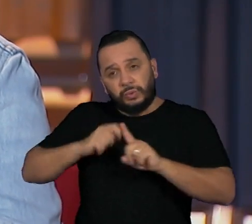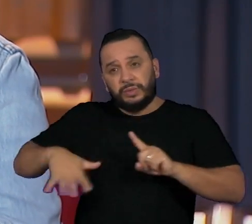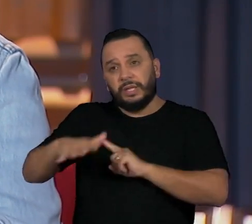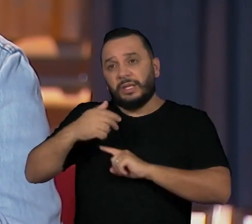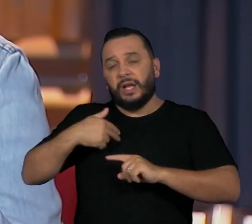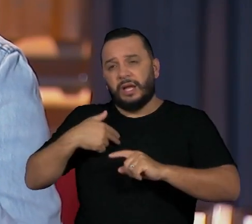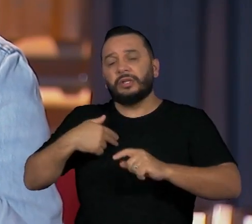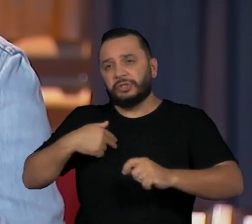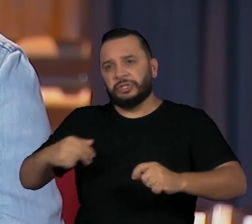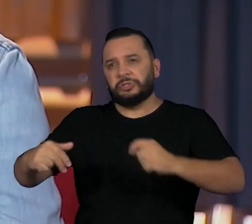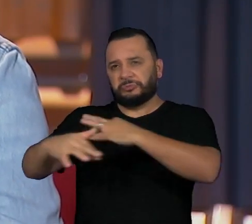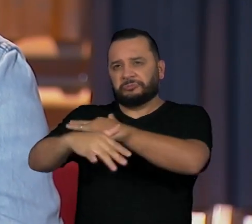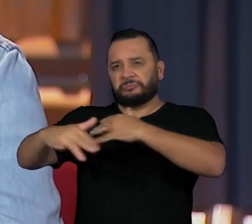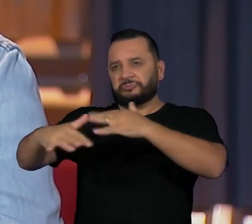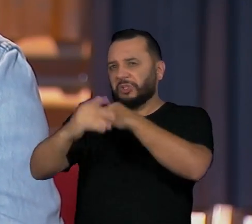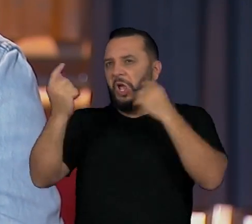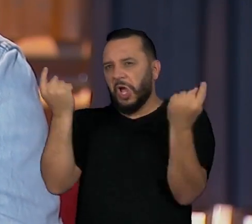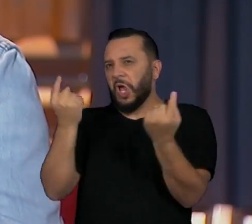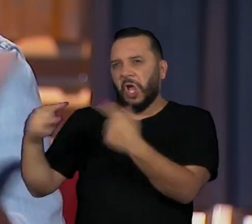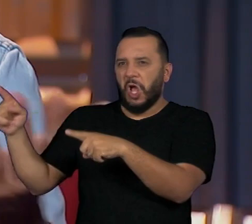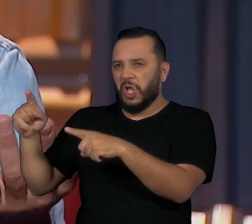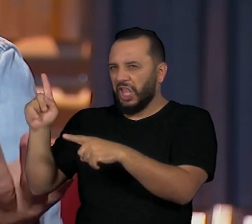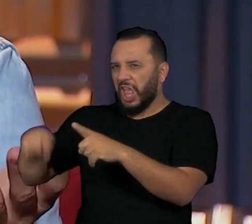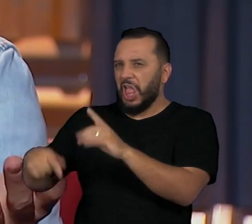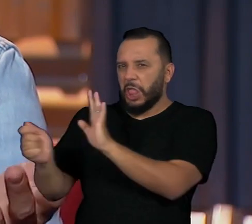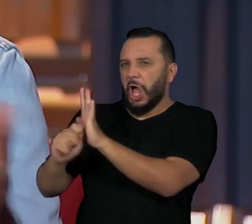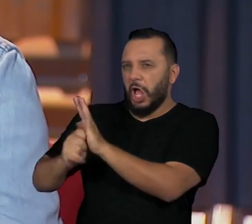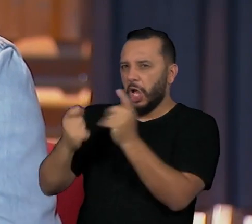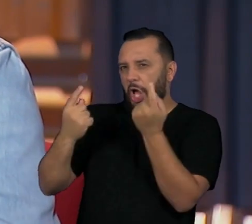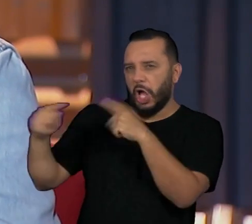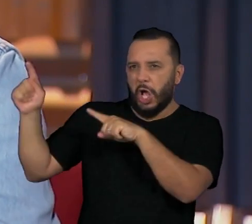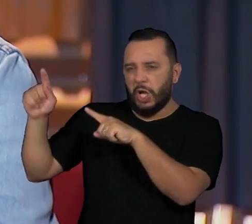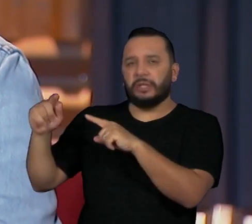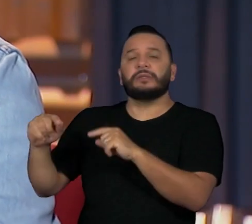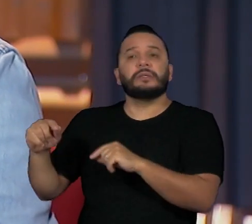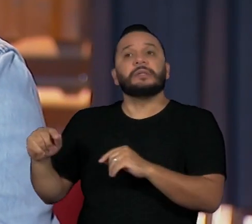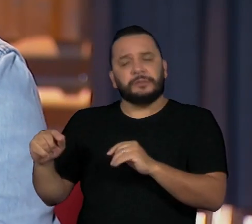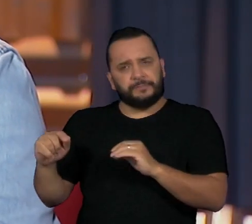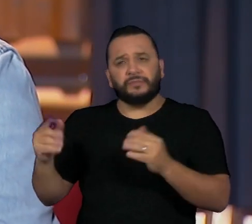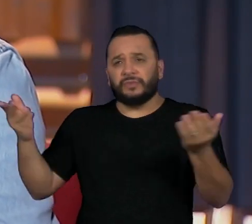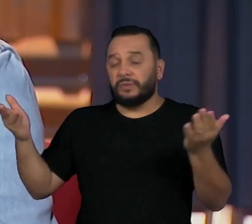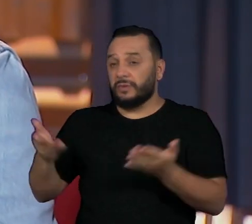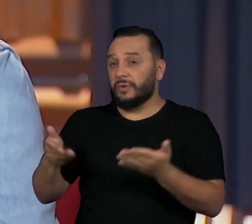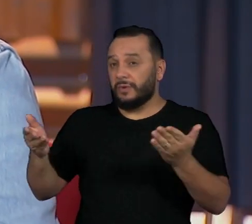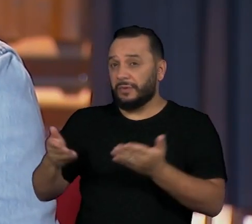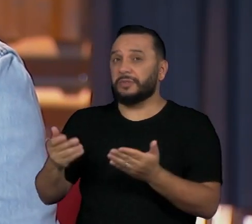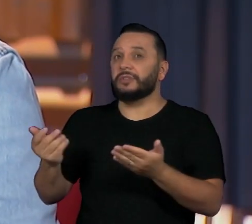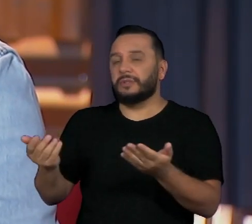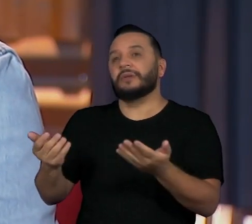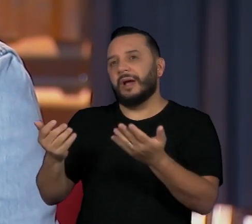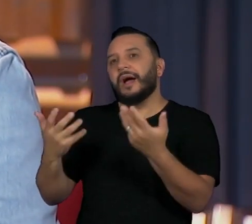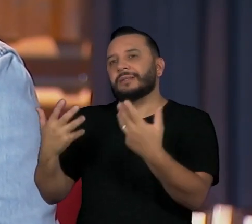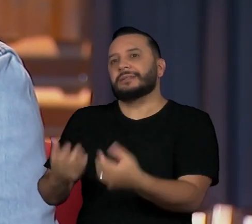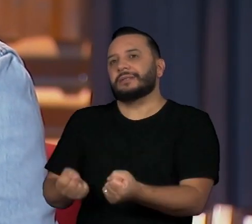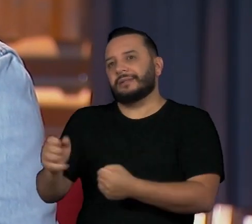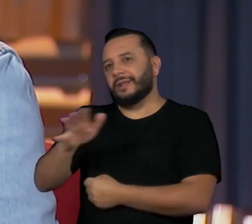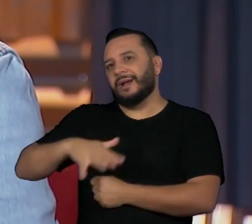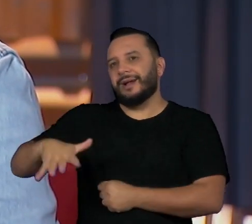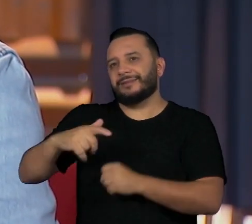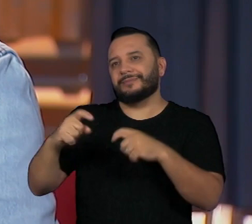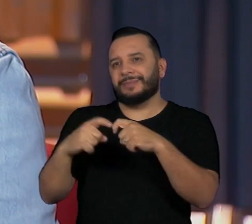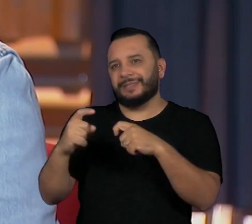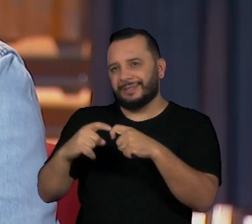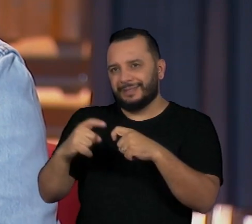eurocêntrica, foram combatidas. Durante muito tempo. Por muitas décadas. E hoje elas entram pela porta da frente da medicina, vêm